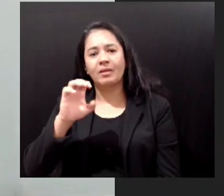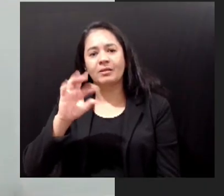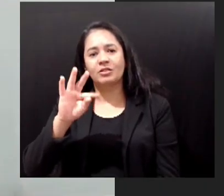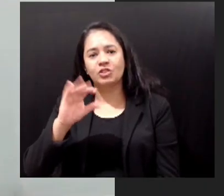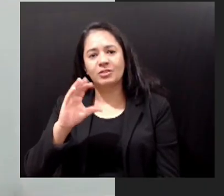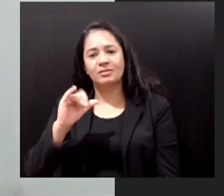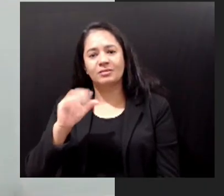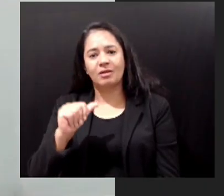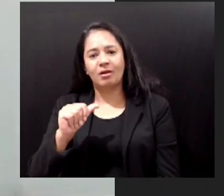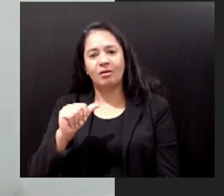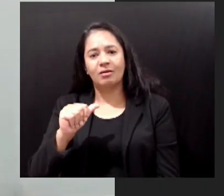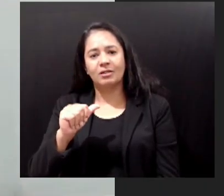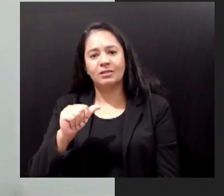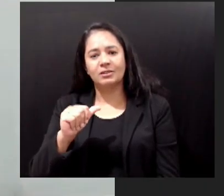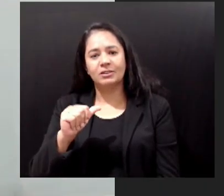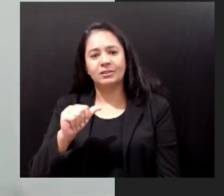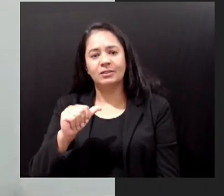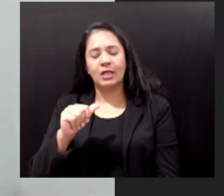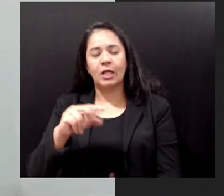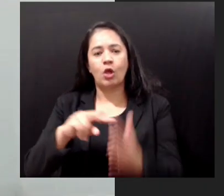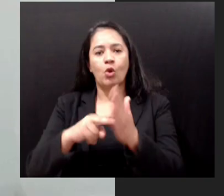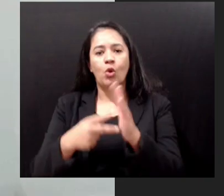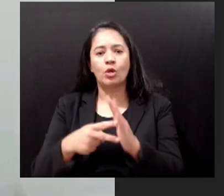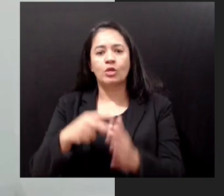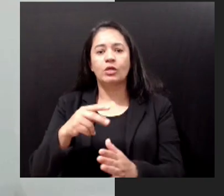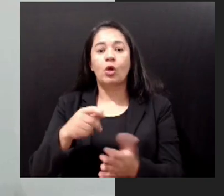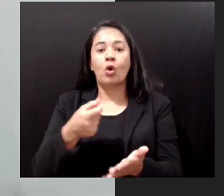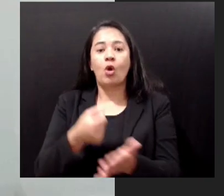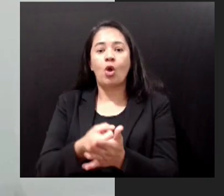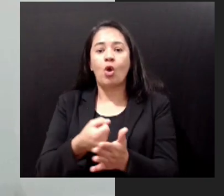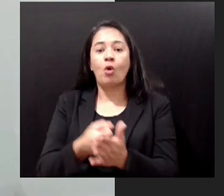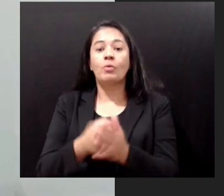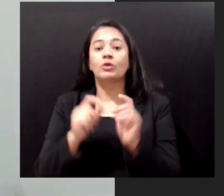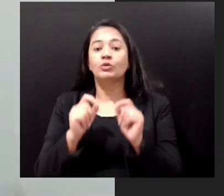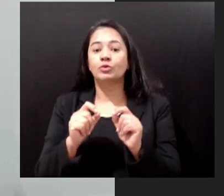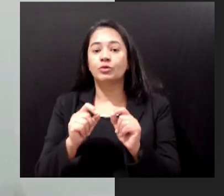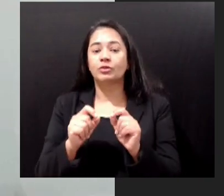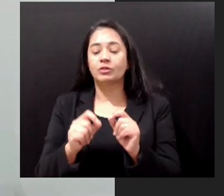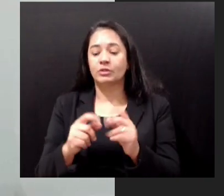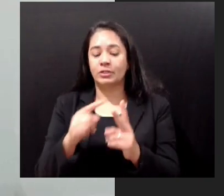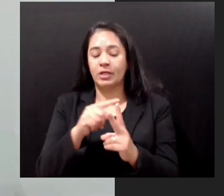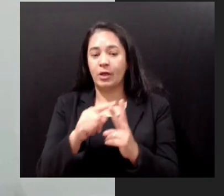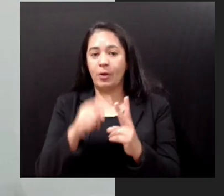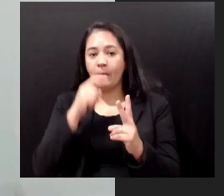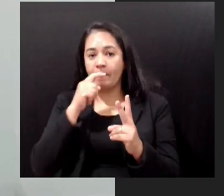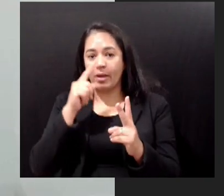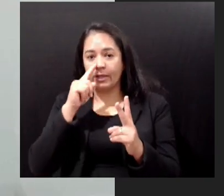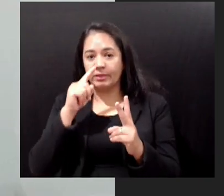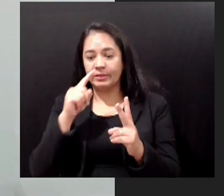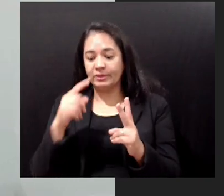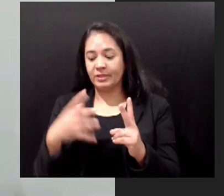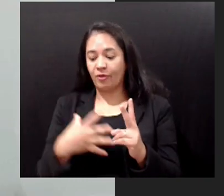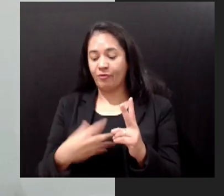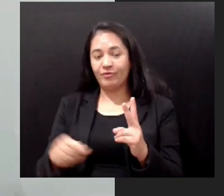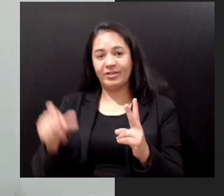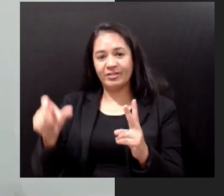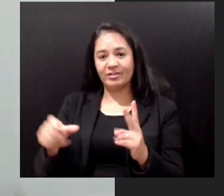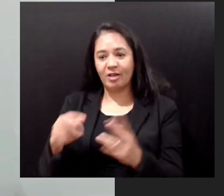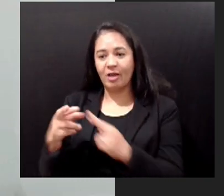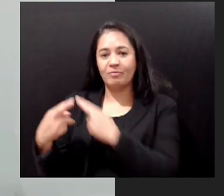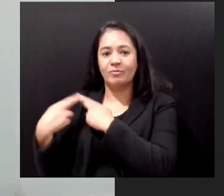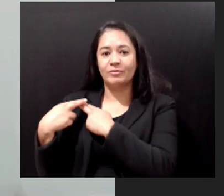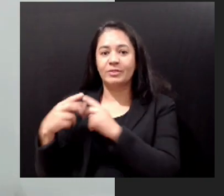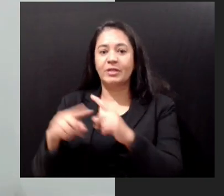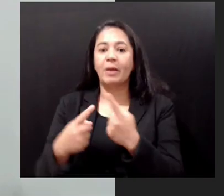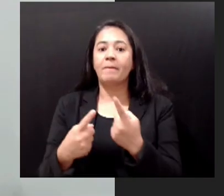A pensão alimentícia é o dever, em regra, que têm os pais em relação à pessoa dos filhos. Mas é claro que a pensão alimentícia,